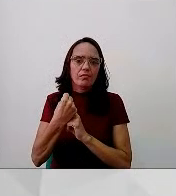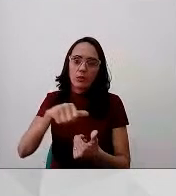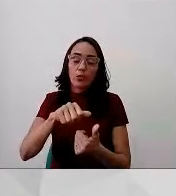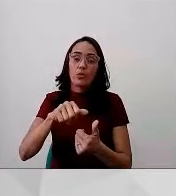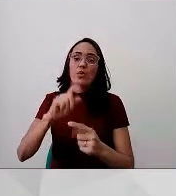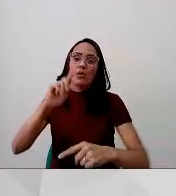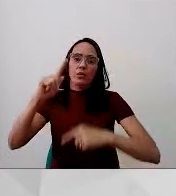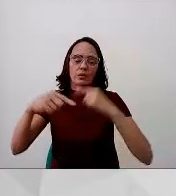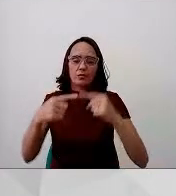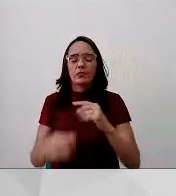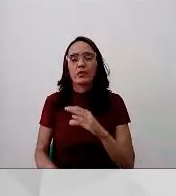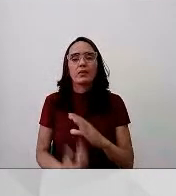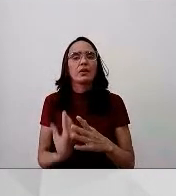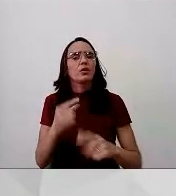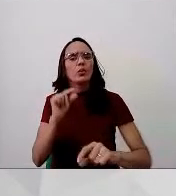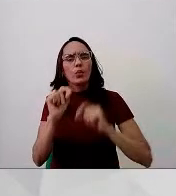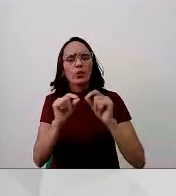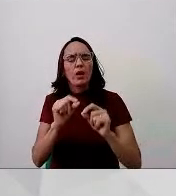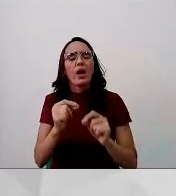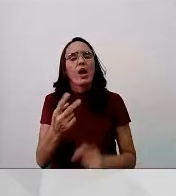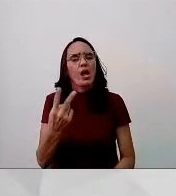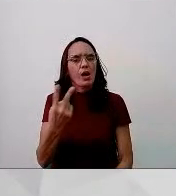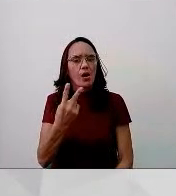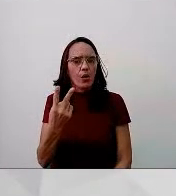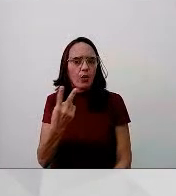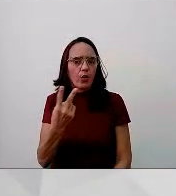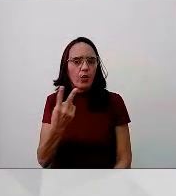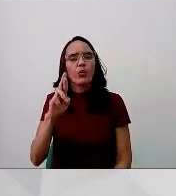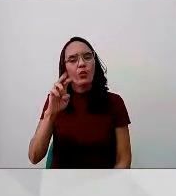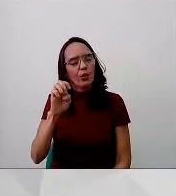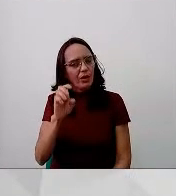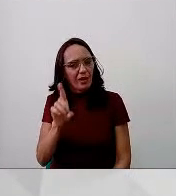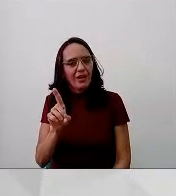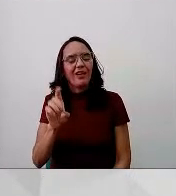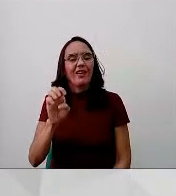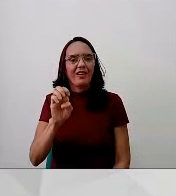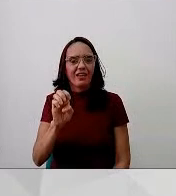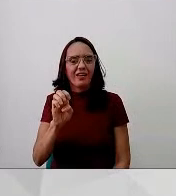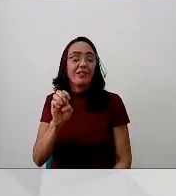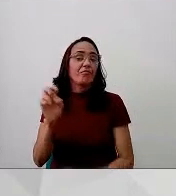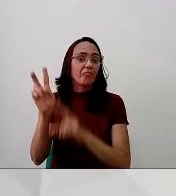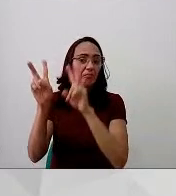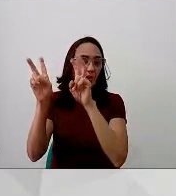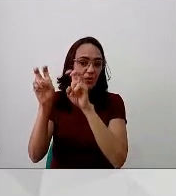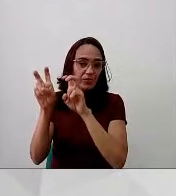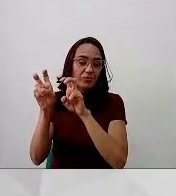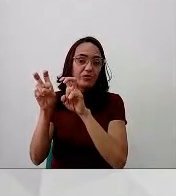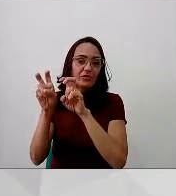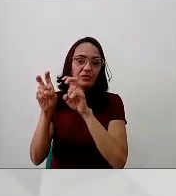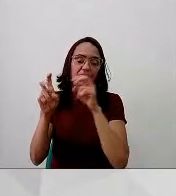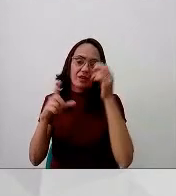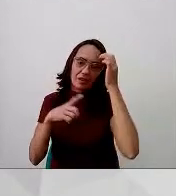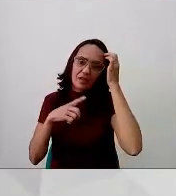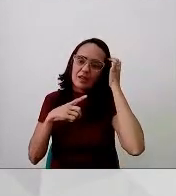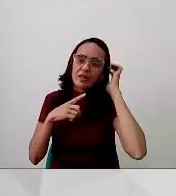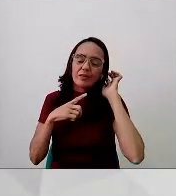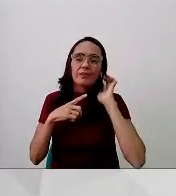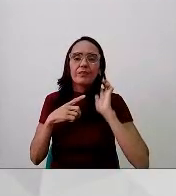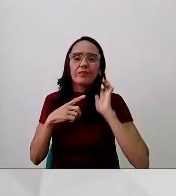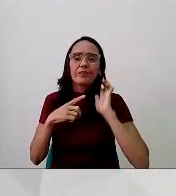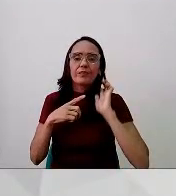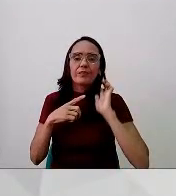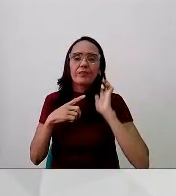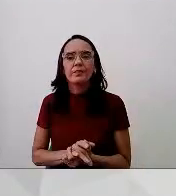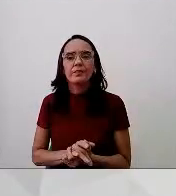científicas no tema, né? Uma no I3E, que é a Sociedade da